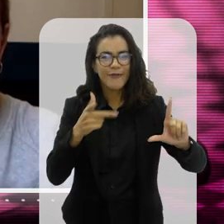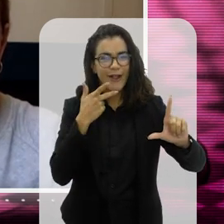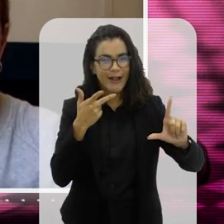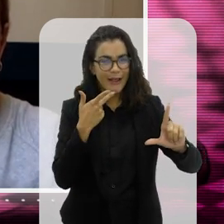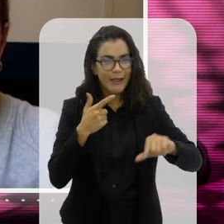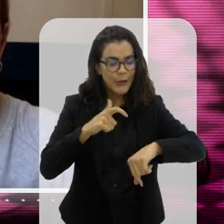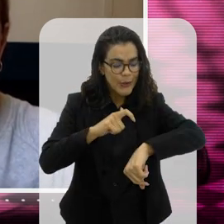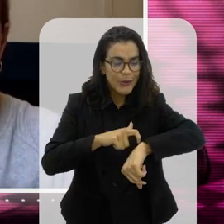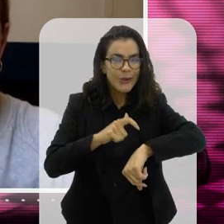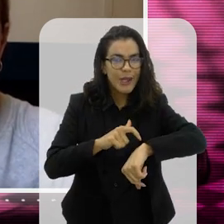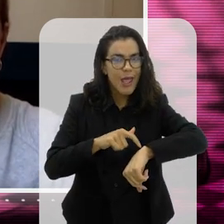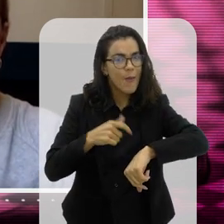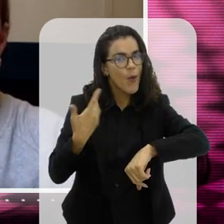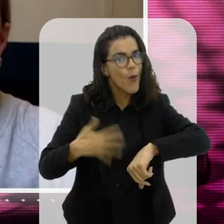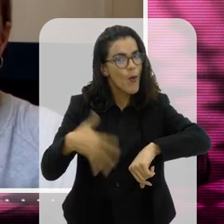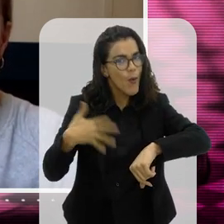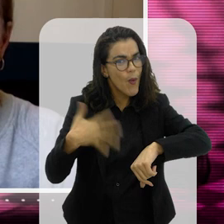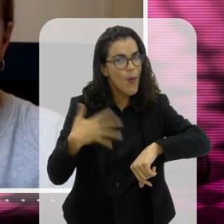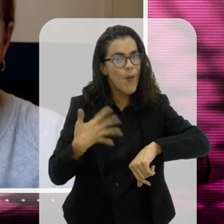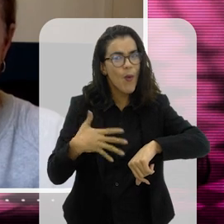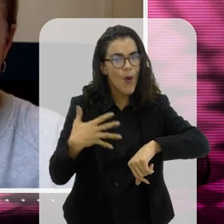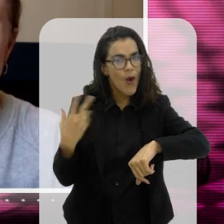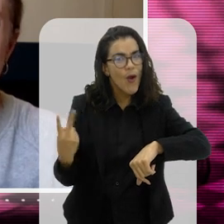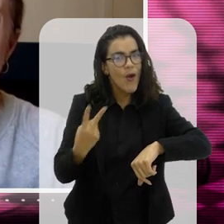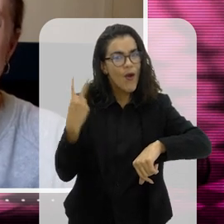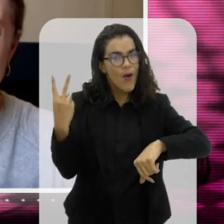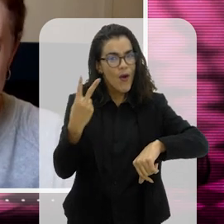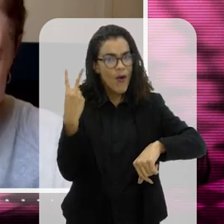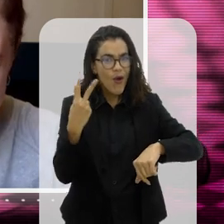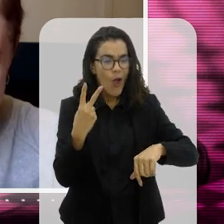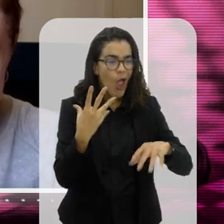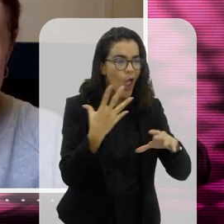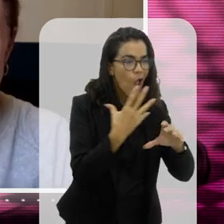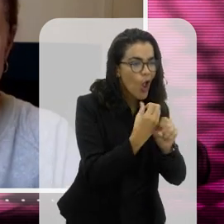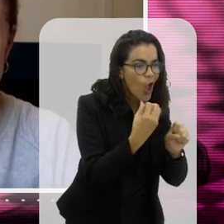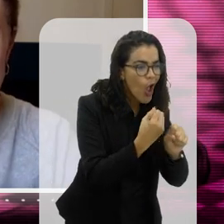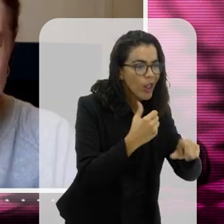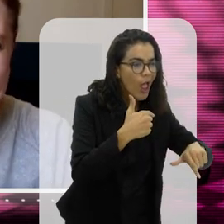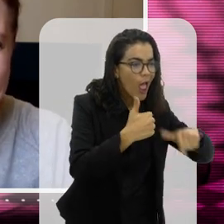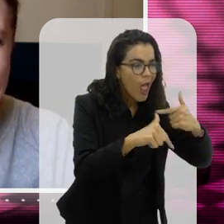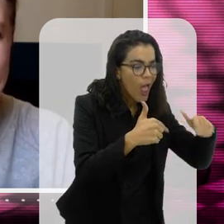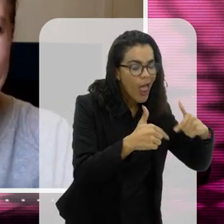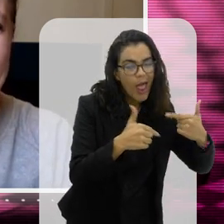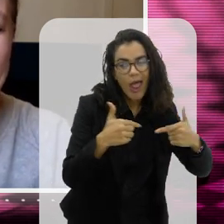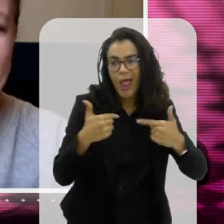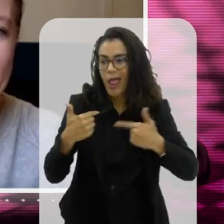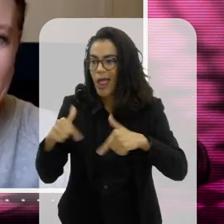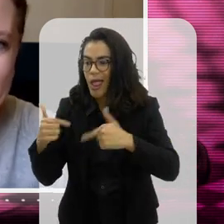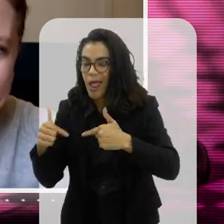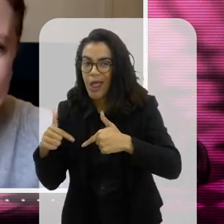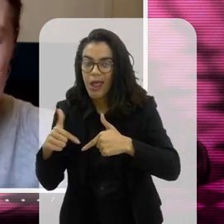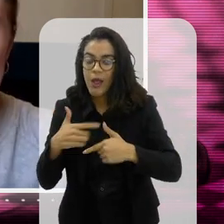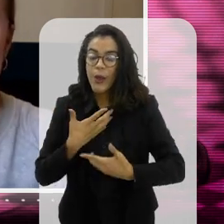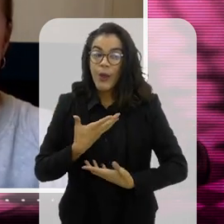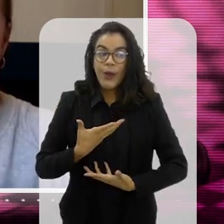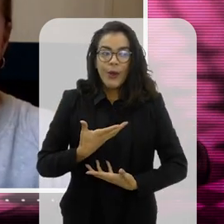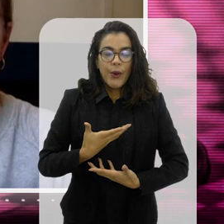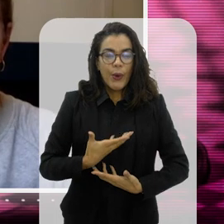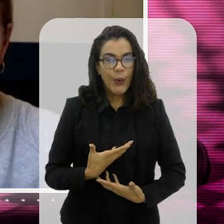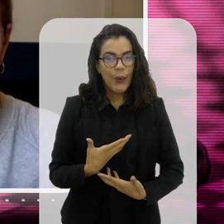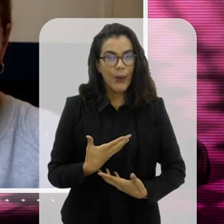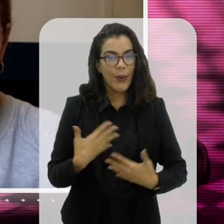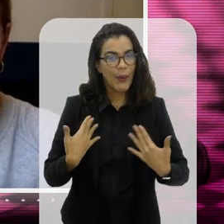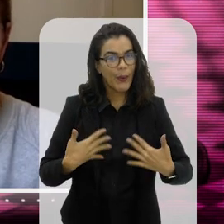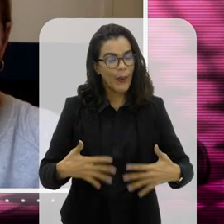bem falei, o nosso tempo vale ouro, né? São as contas, as atividades domésticas. Faltou